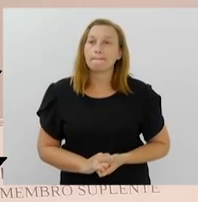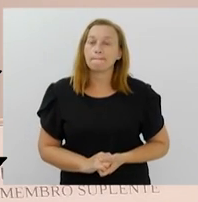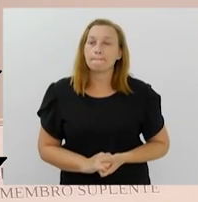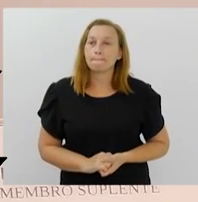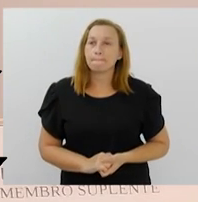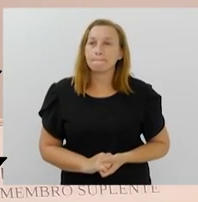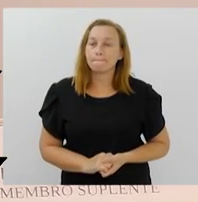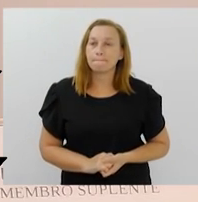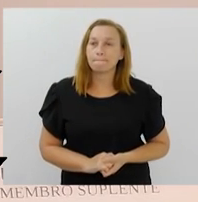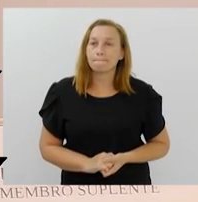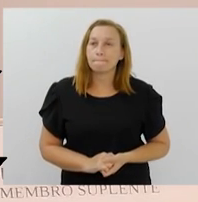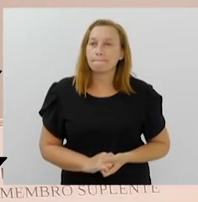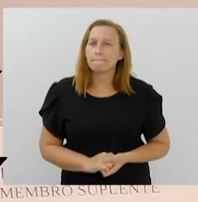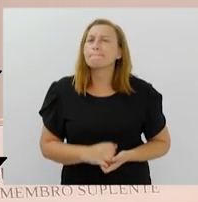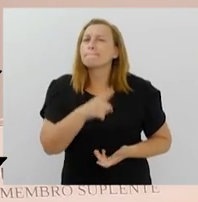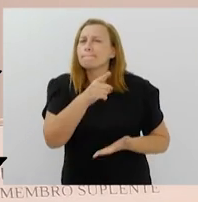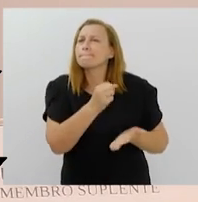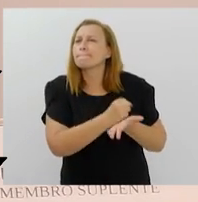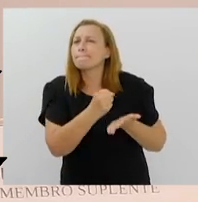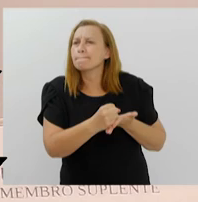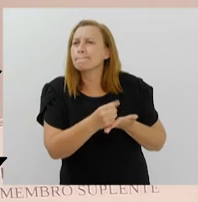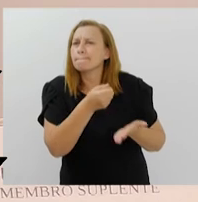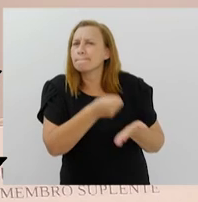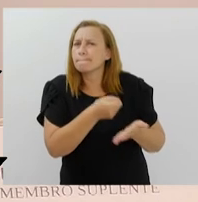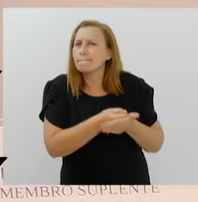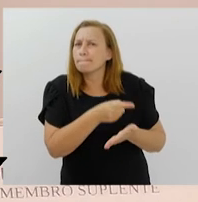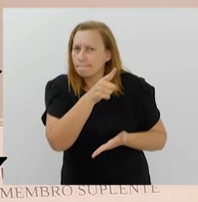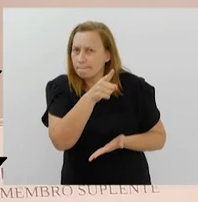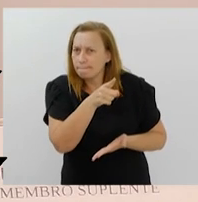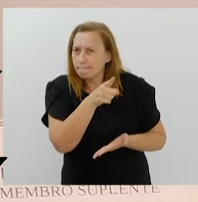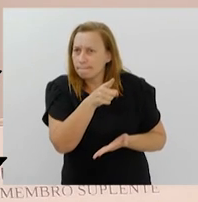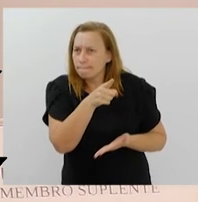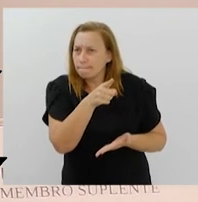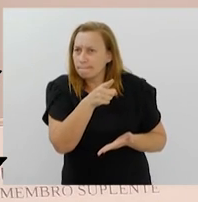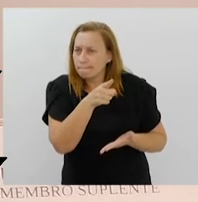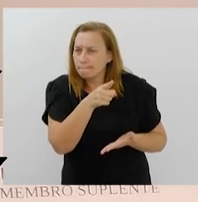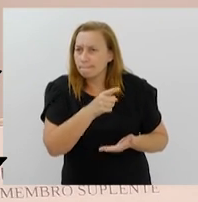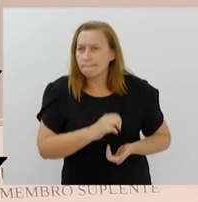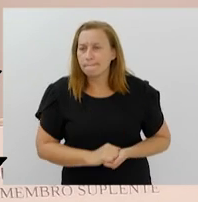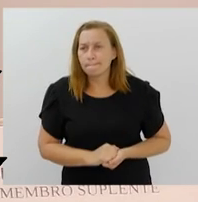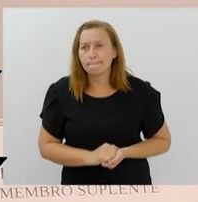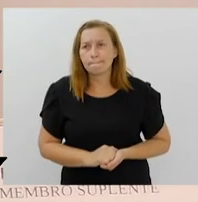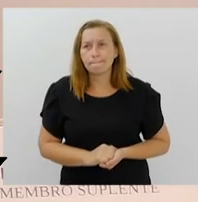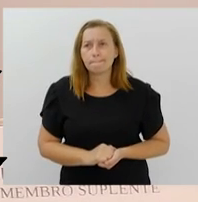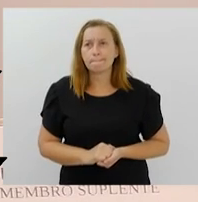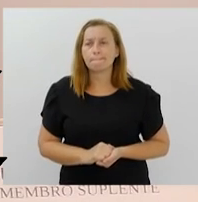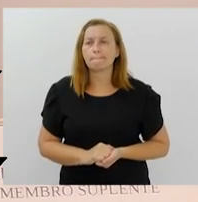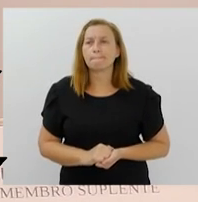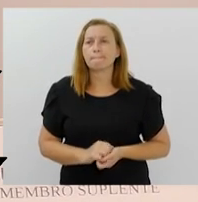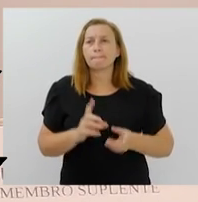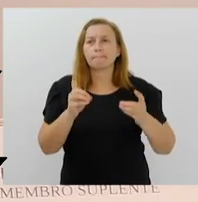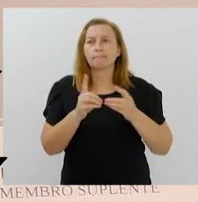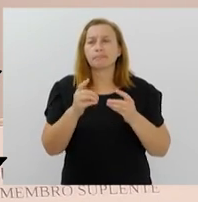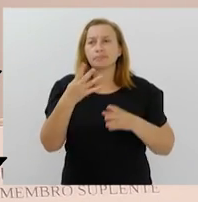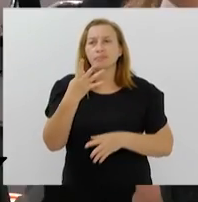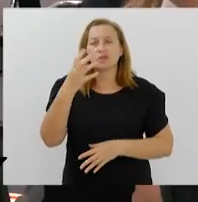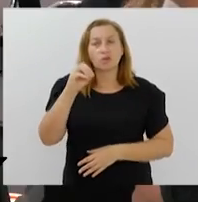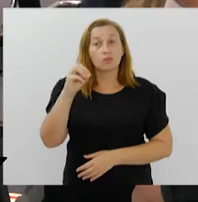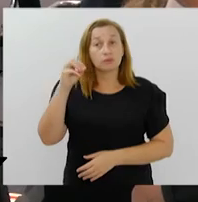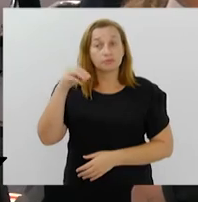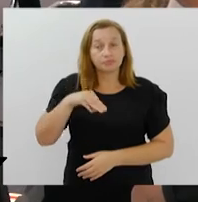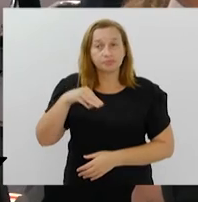Unimed mas esse contrato é para cobrar de vocês não o atendimento era de 40 minutos